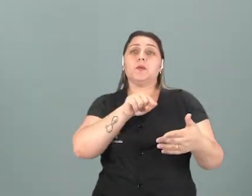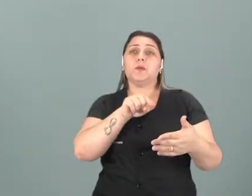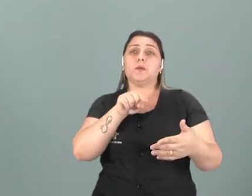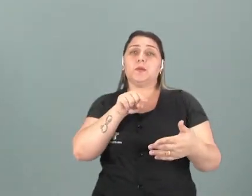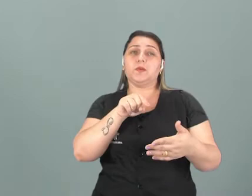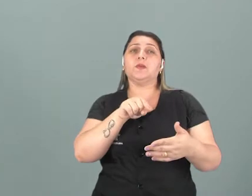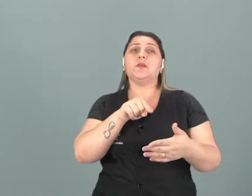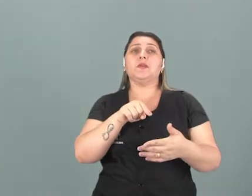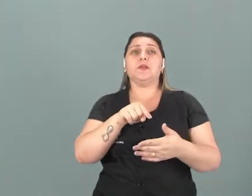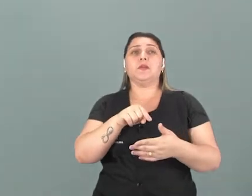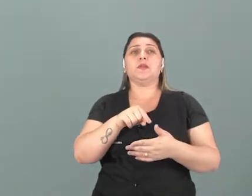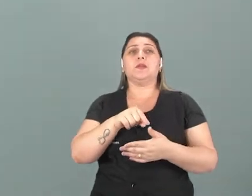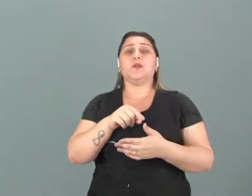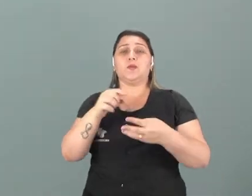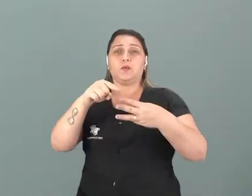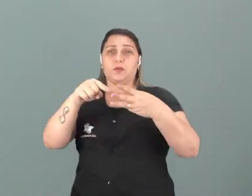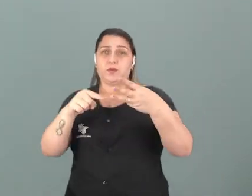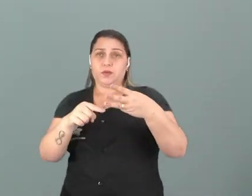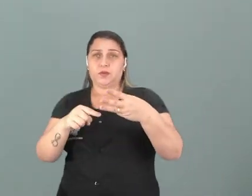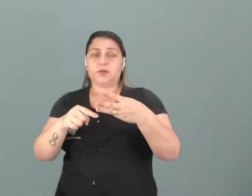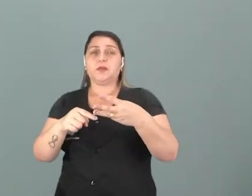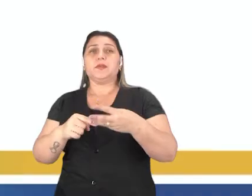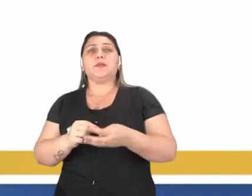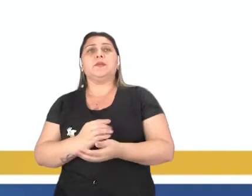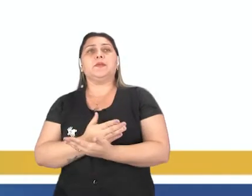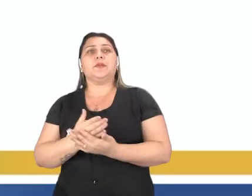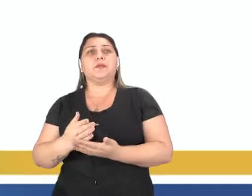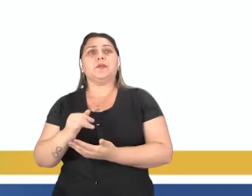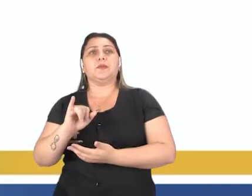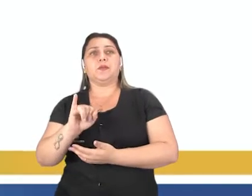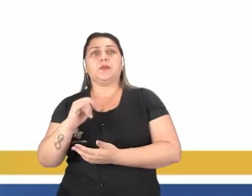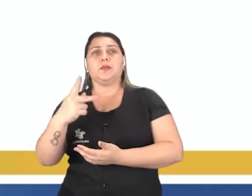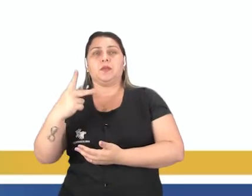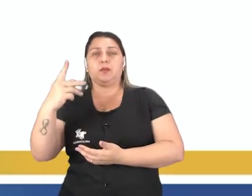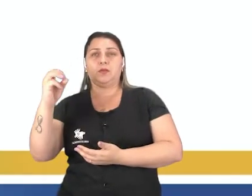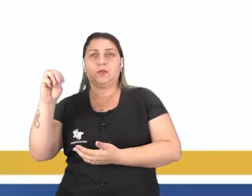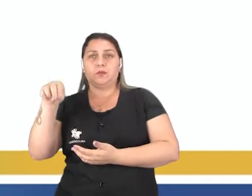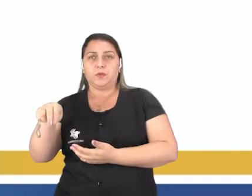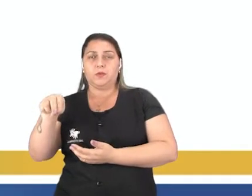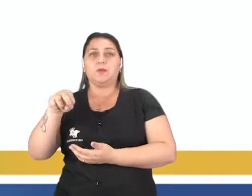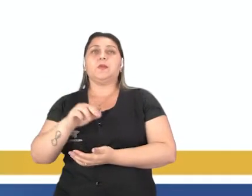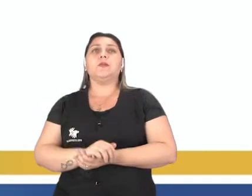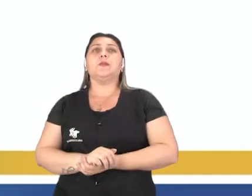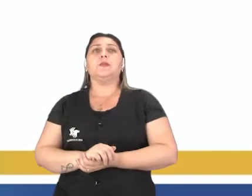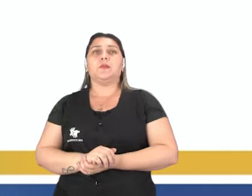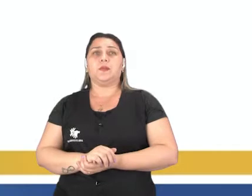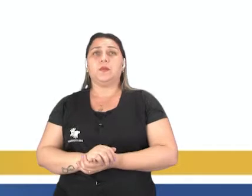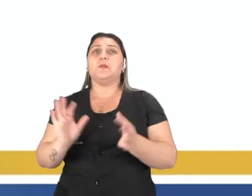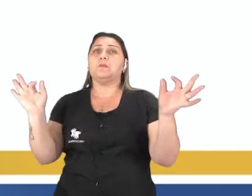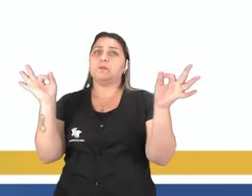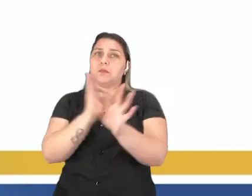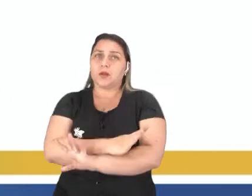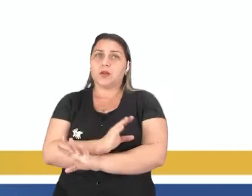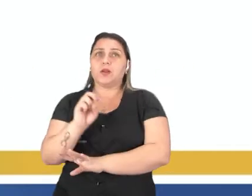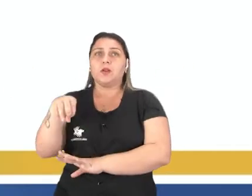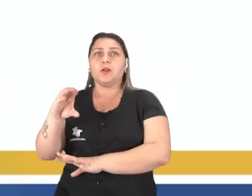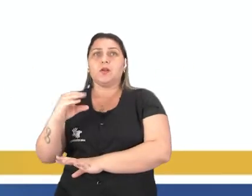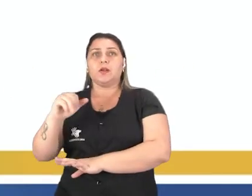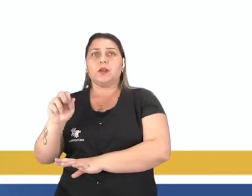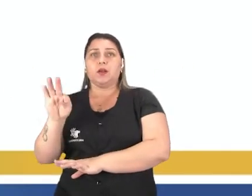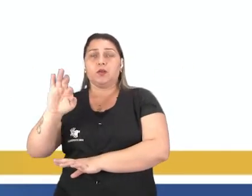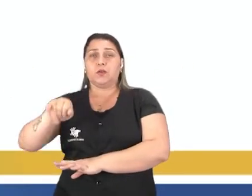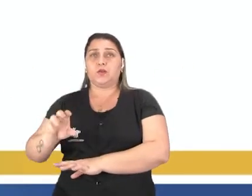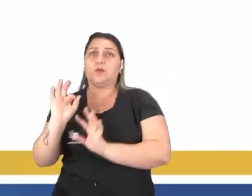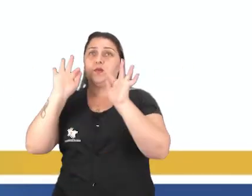agora, que é o ippon, o azari e o iuko, né? Vamos começar falando sobre o ippon. O ponto completo, o nocaute do